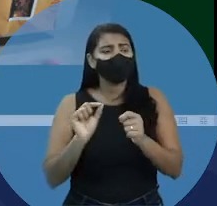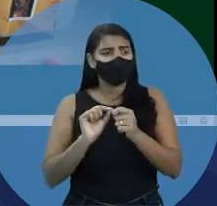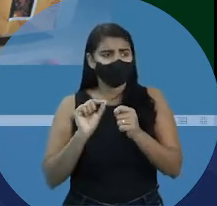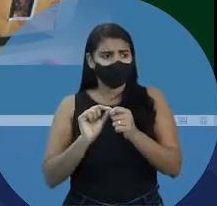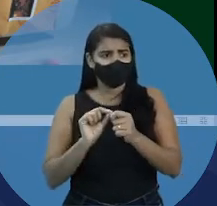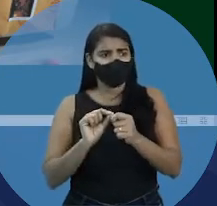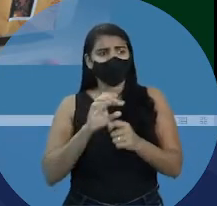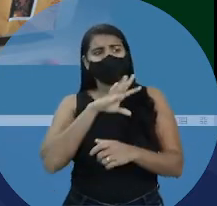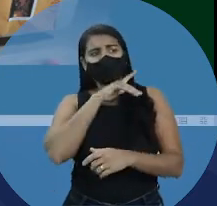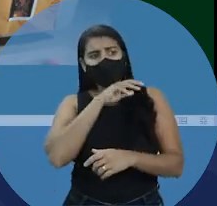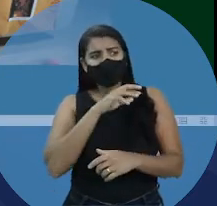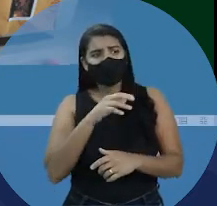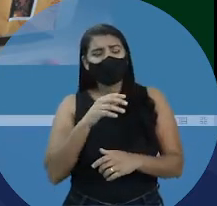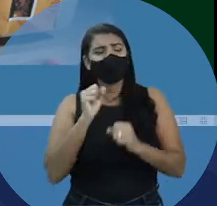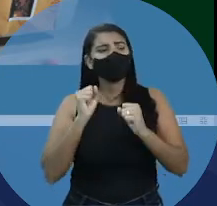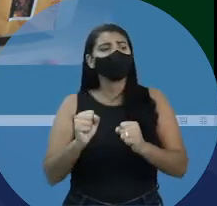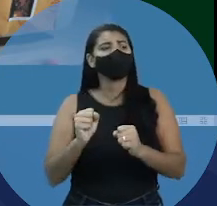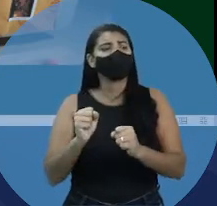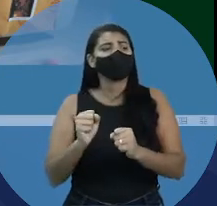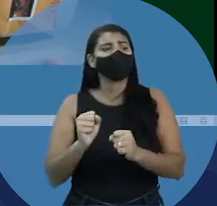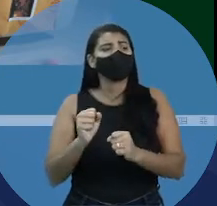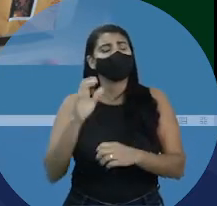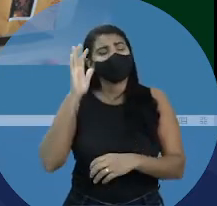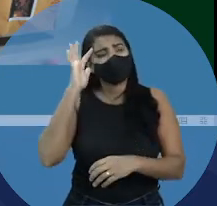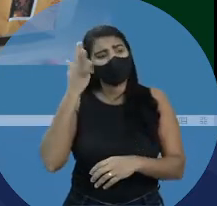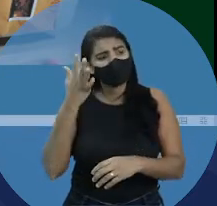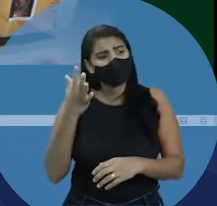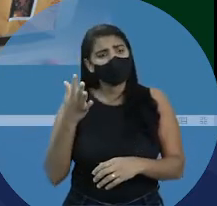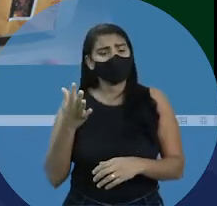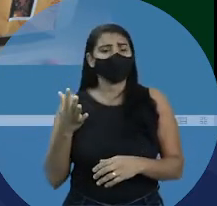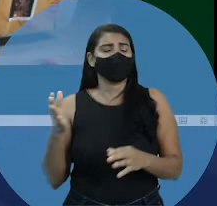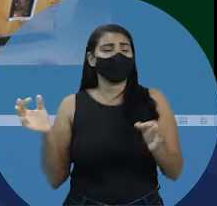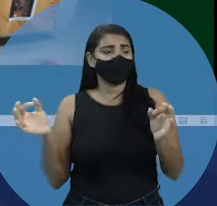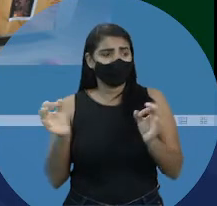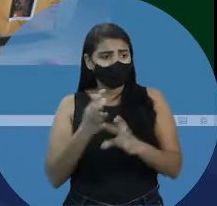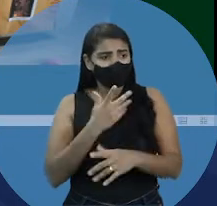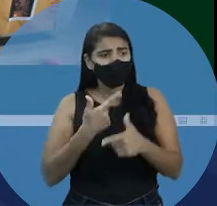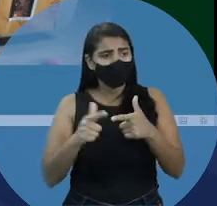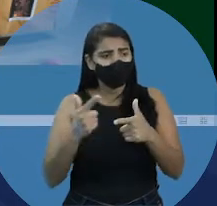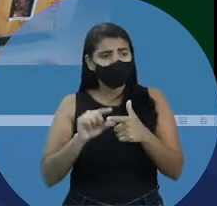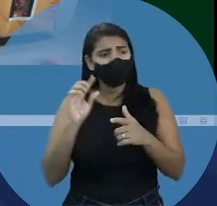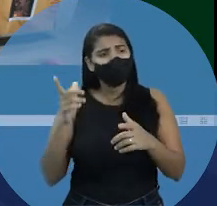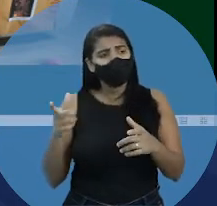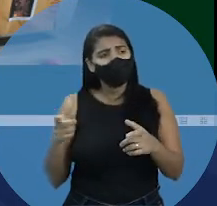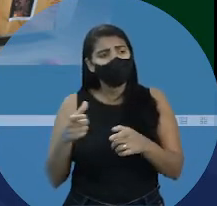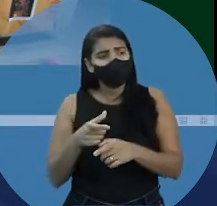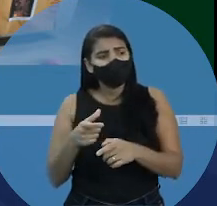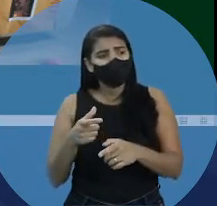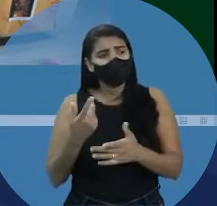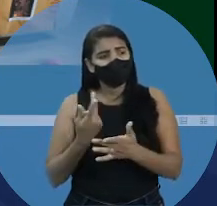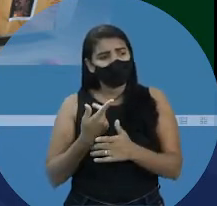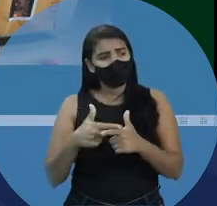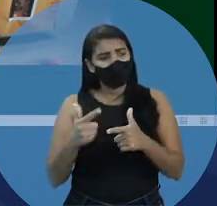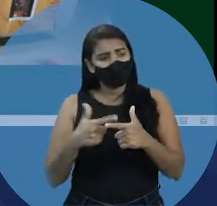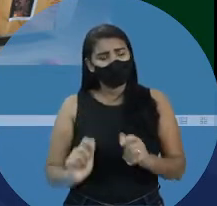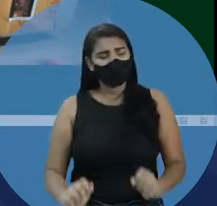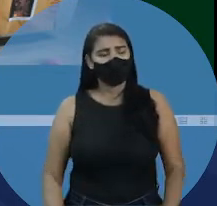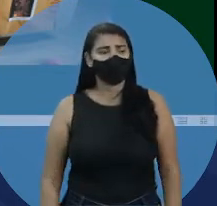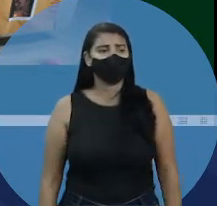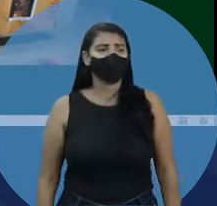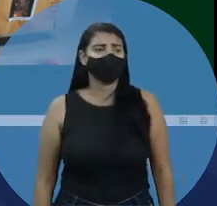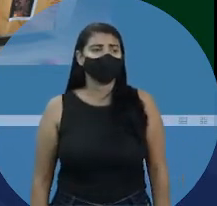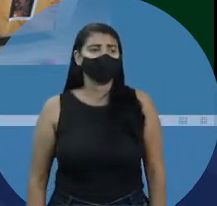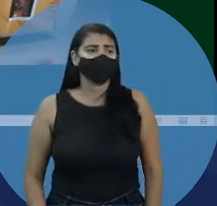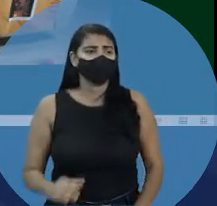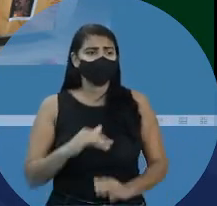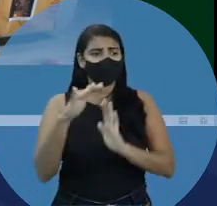problema e o que poderia ser feito para ou acabar ou minimizar o problema. Então, todos os